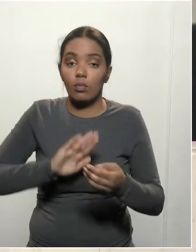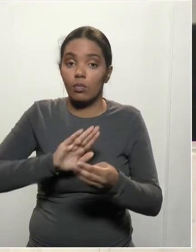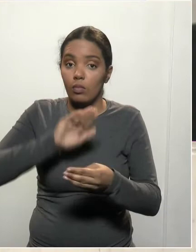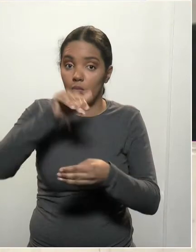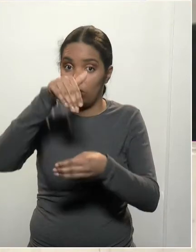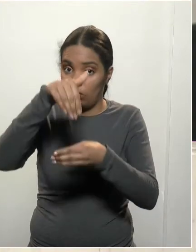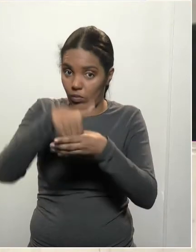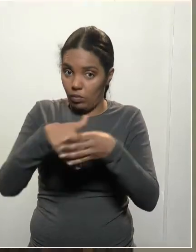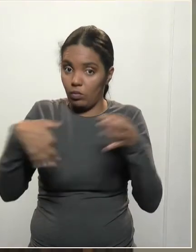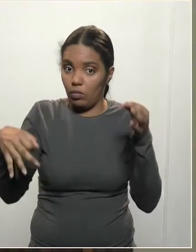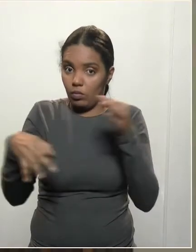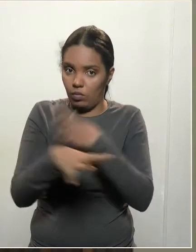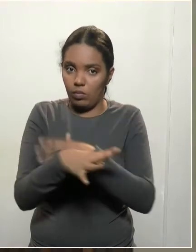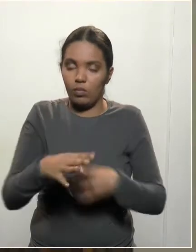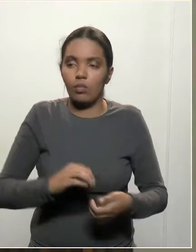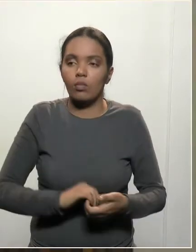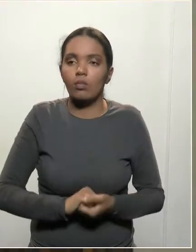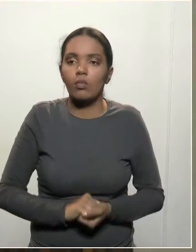Votação encerrada.